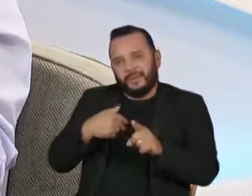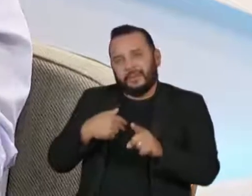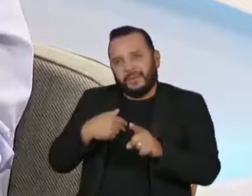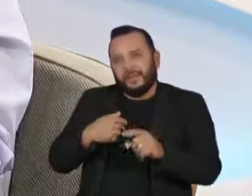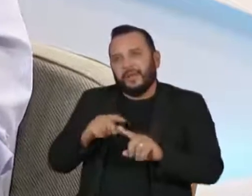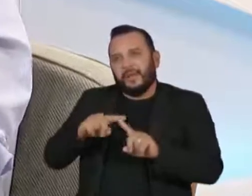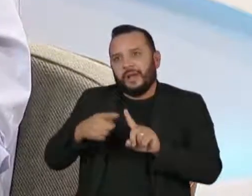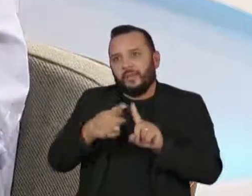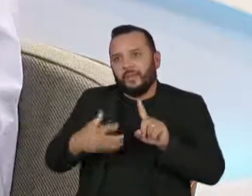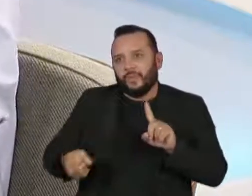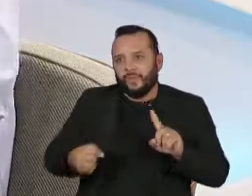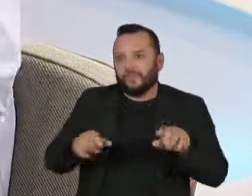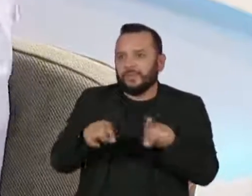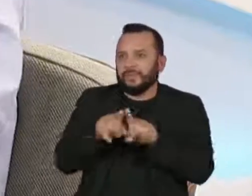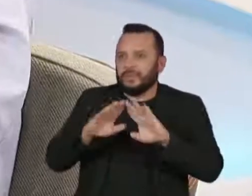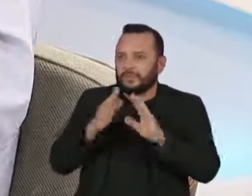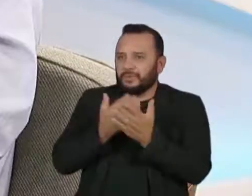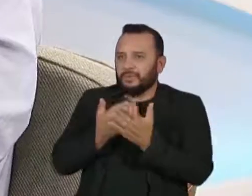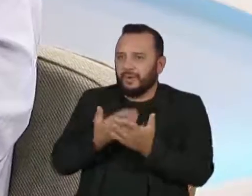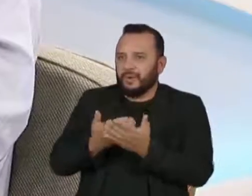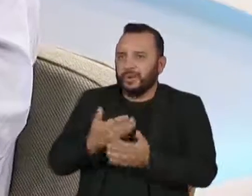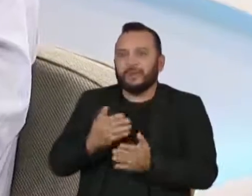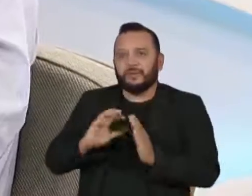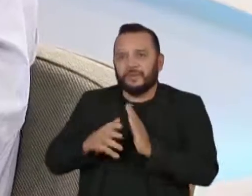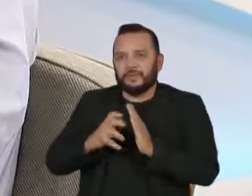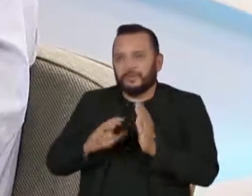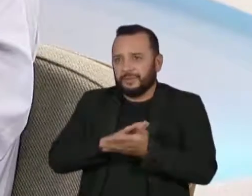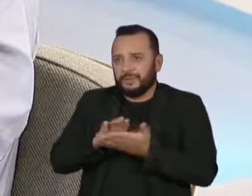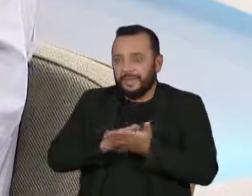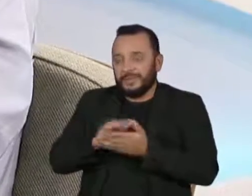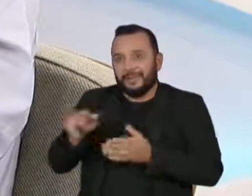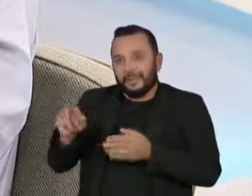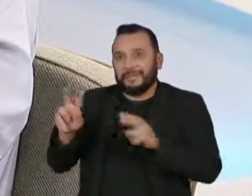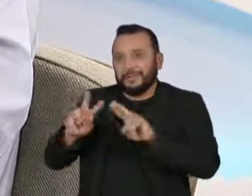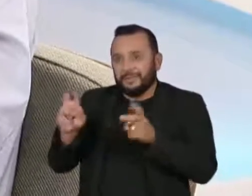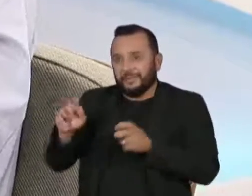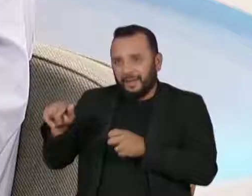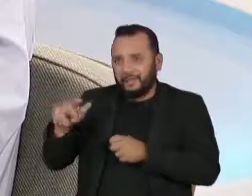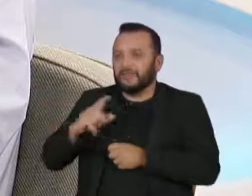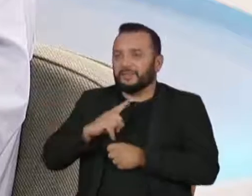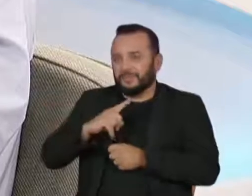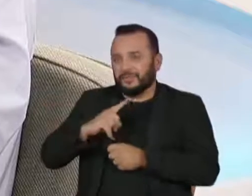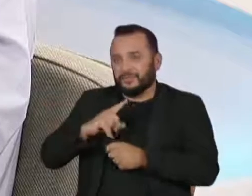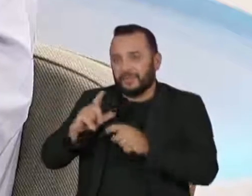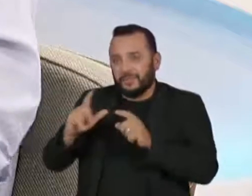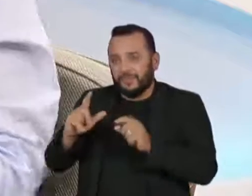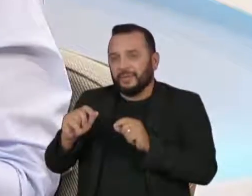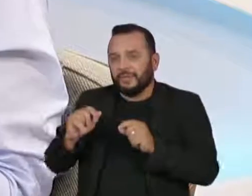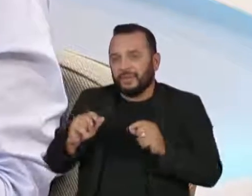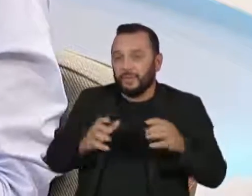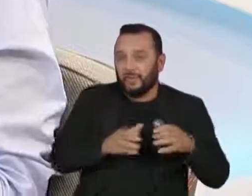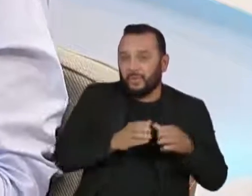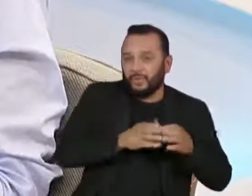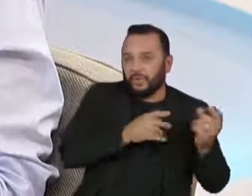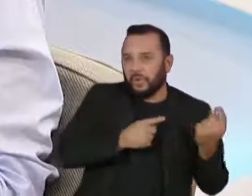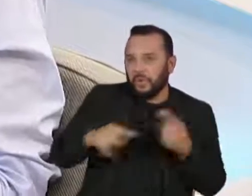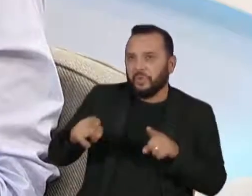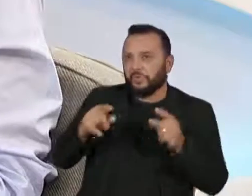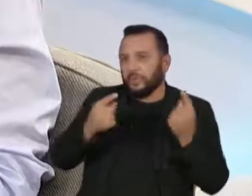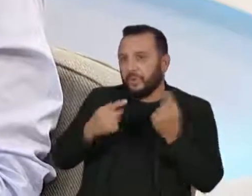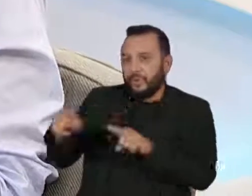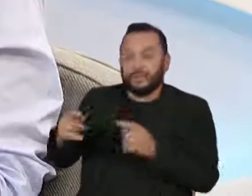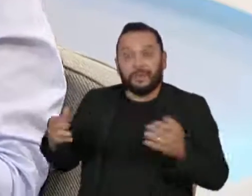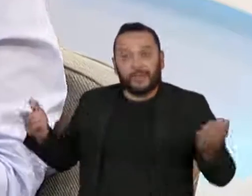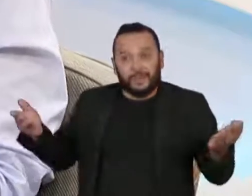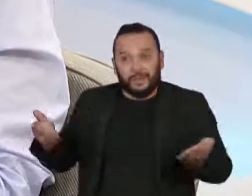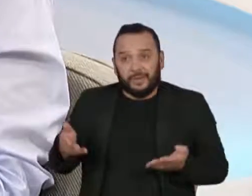partido, enfim. Essas pautas, elas tinham uma posição muito forte, uma certa coalizão contrárias. Neste